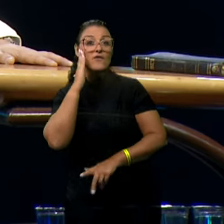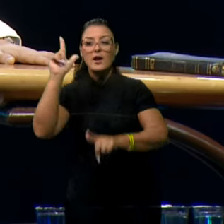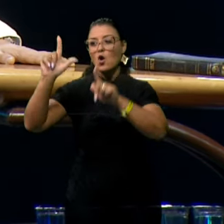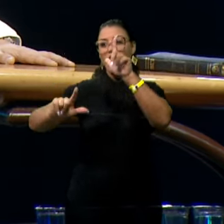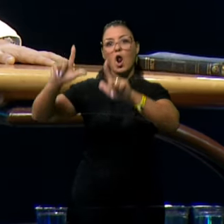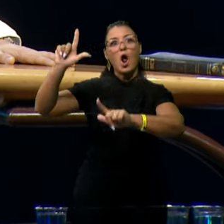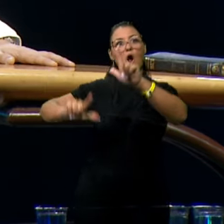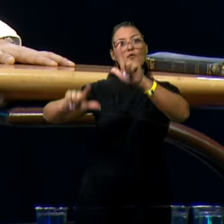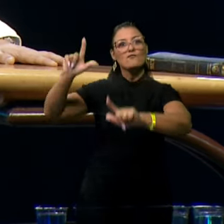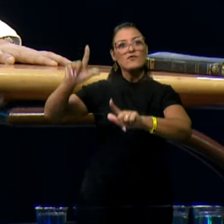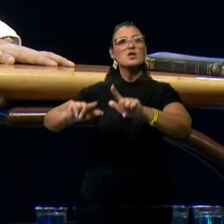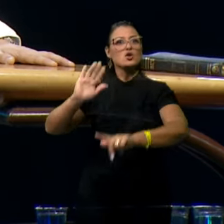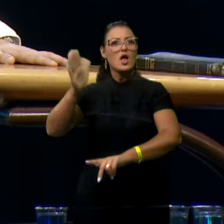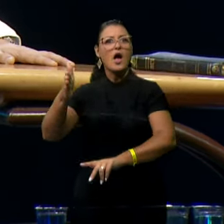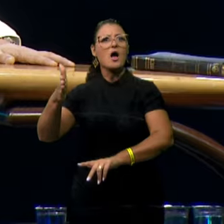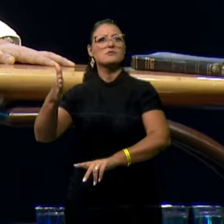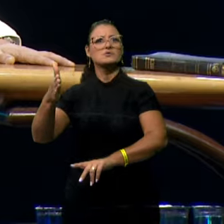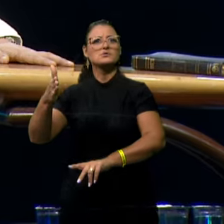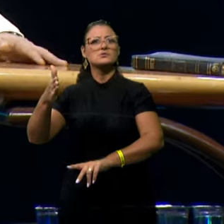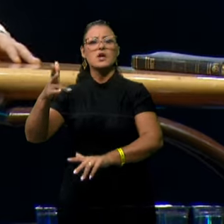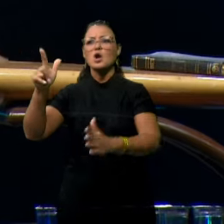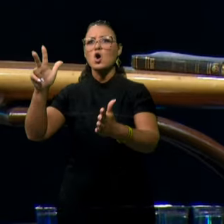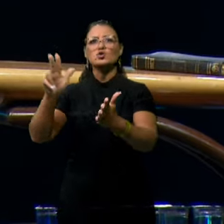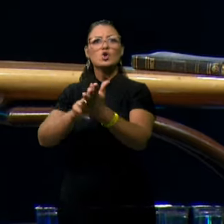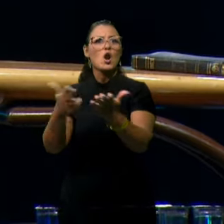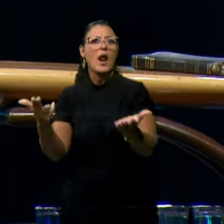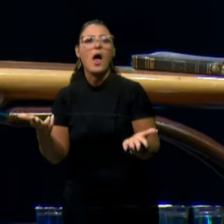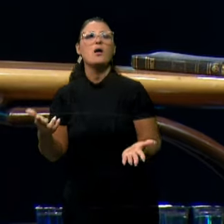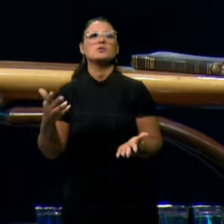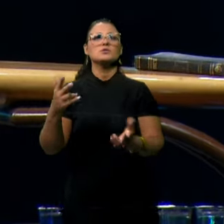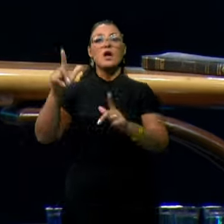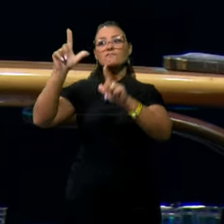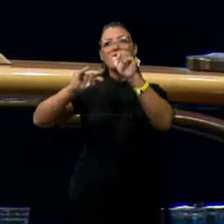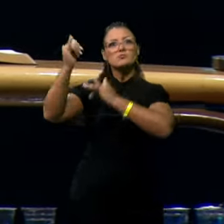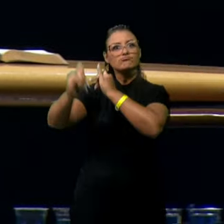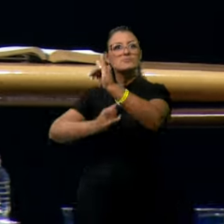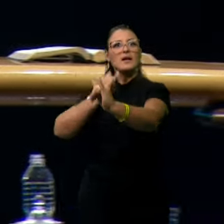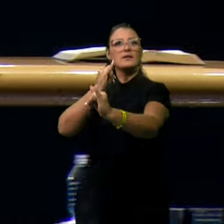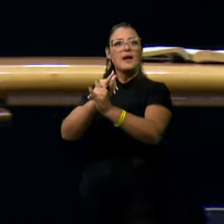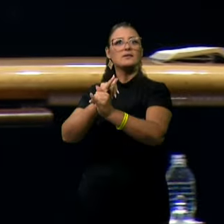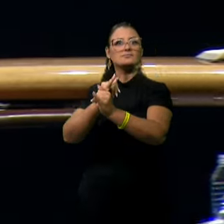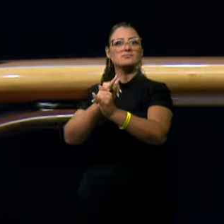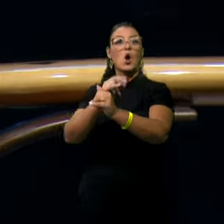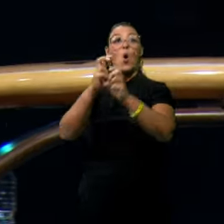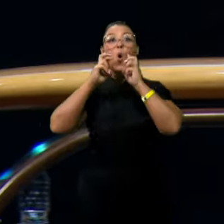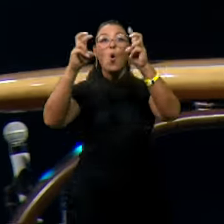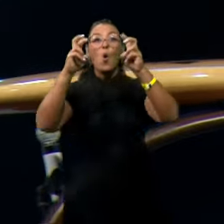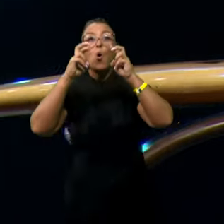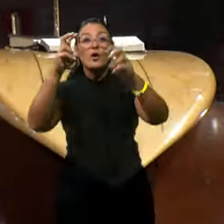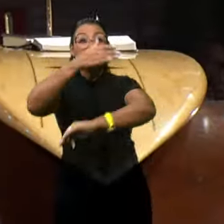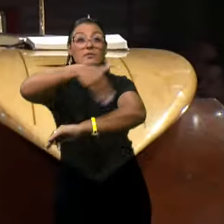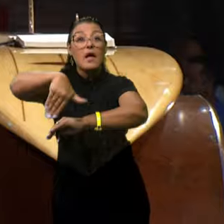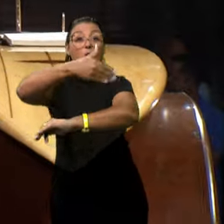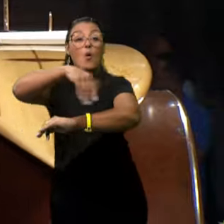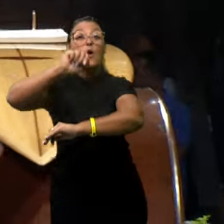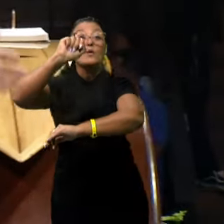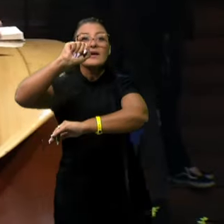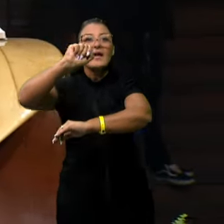o grito dele nas ruas vamos para os seus filhos não é sim